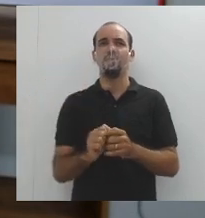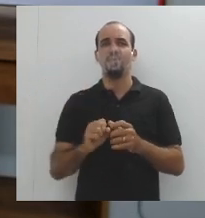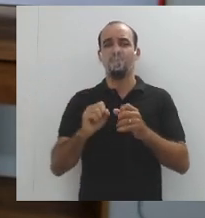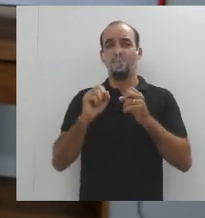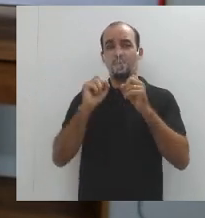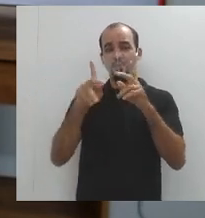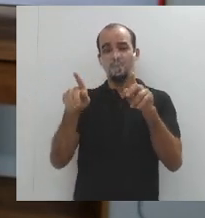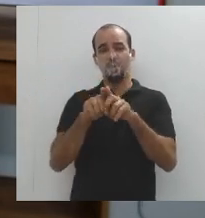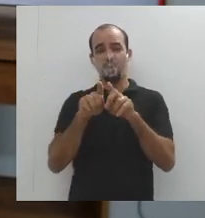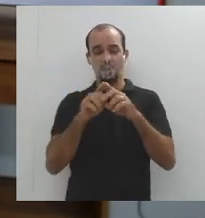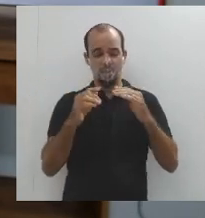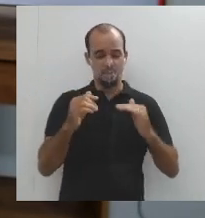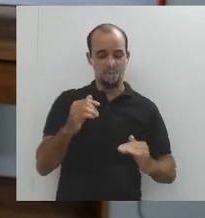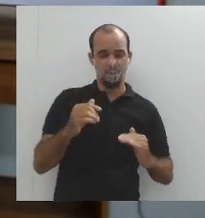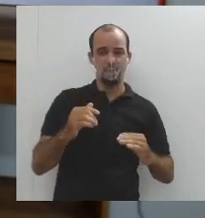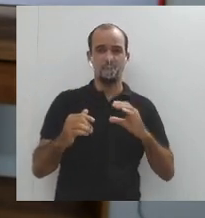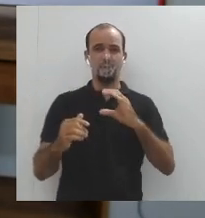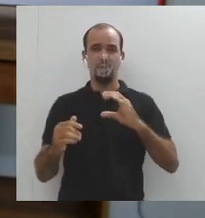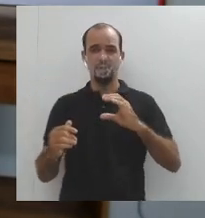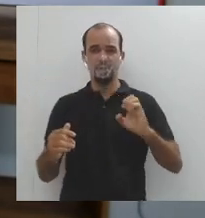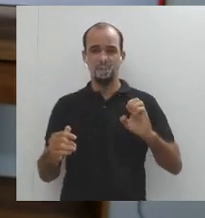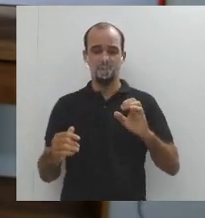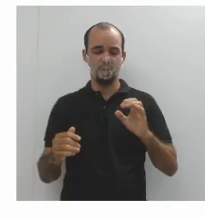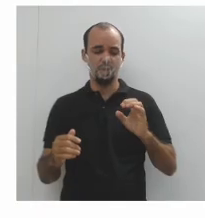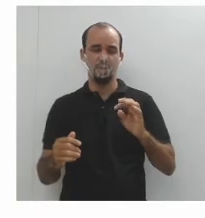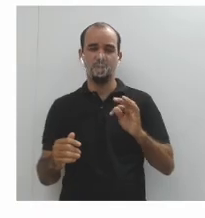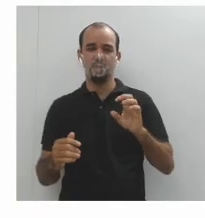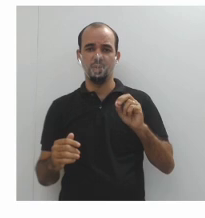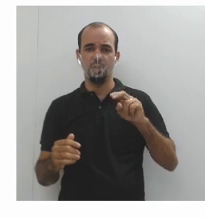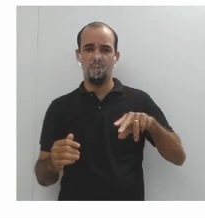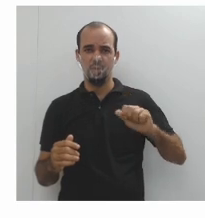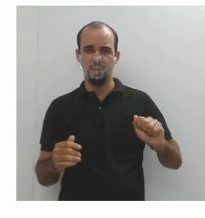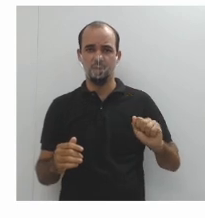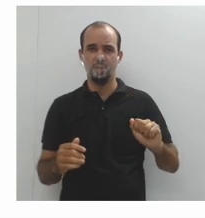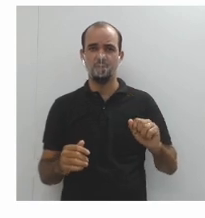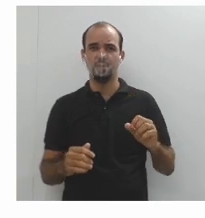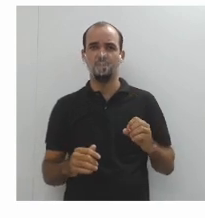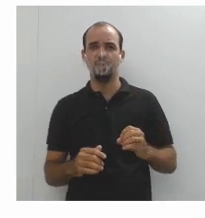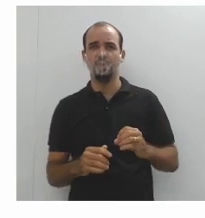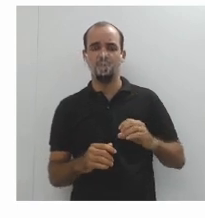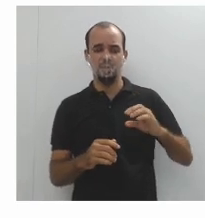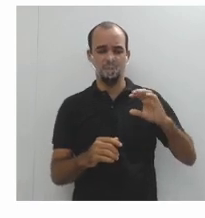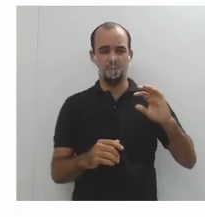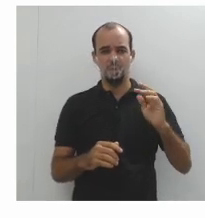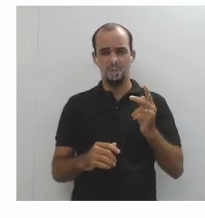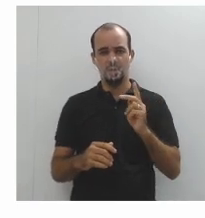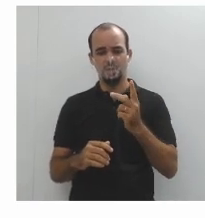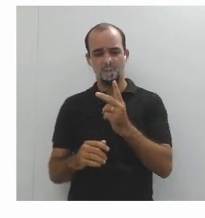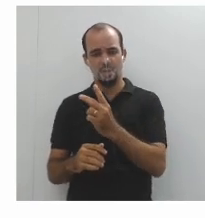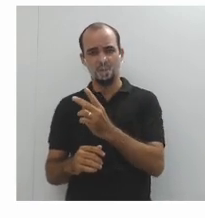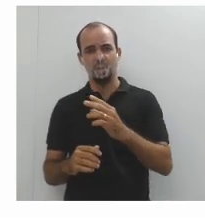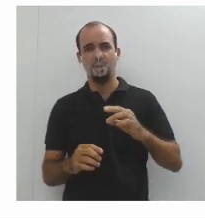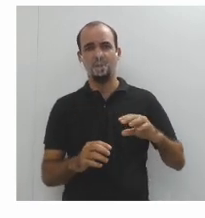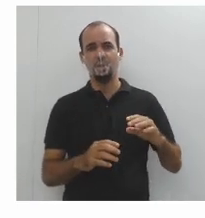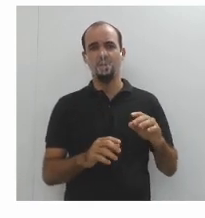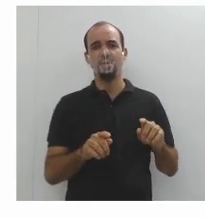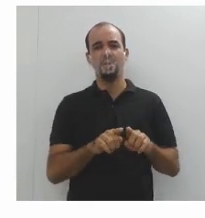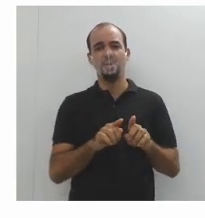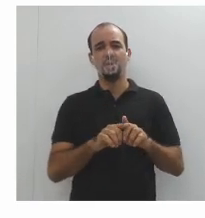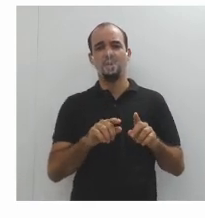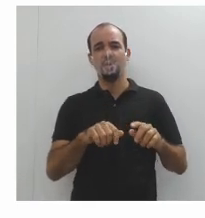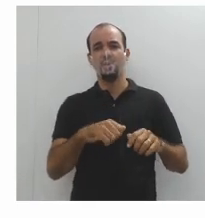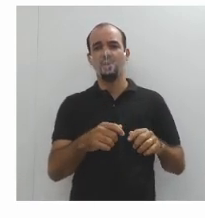diversos OH. Slide. E que nós temos aí a frutose, que